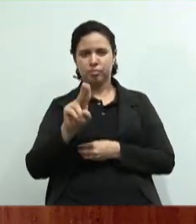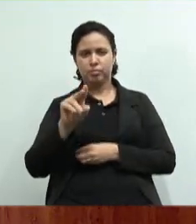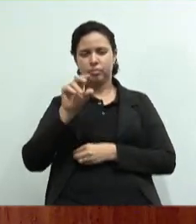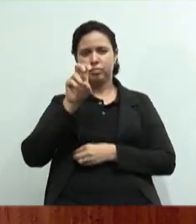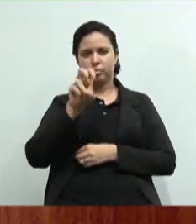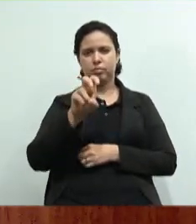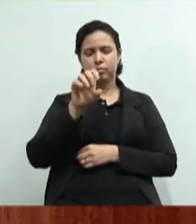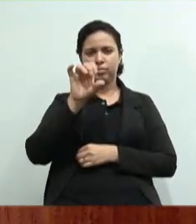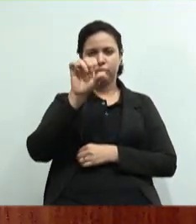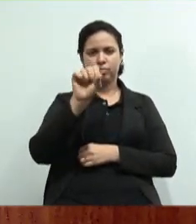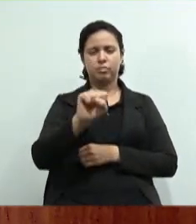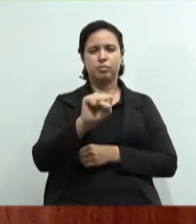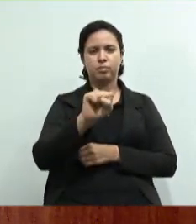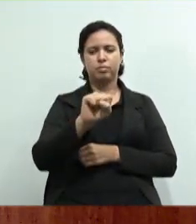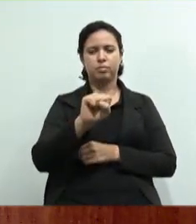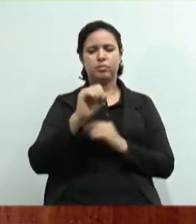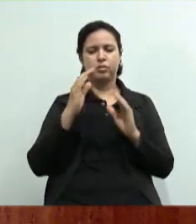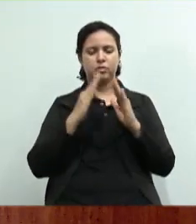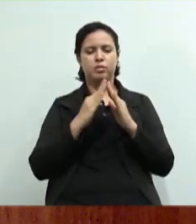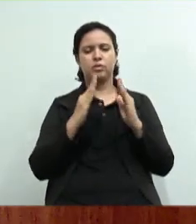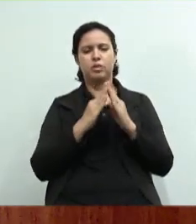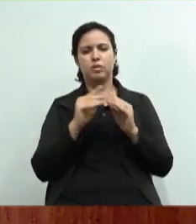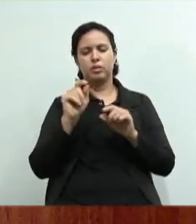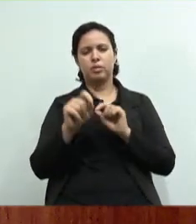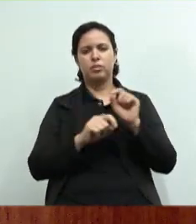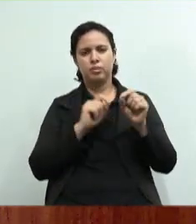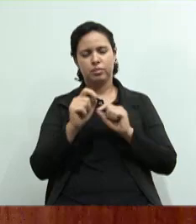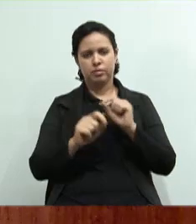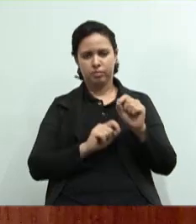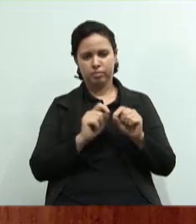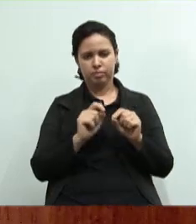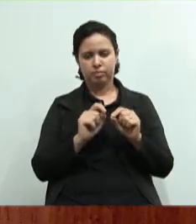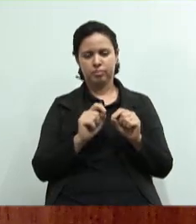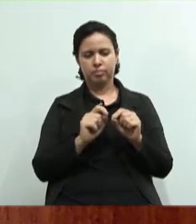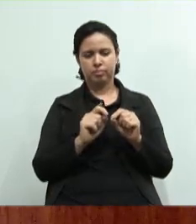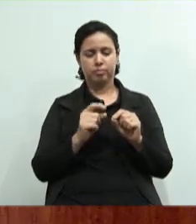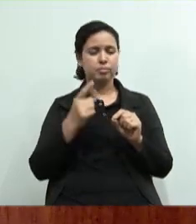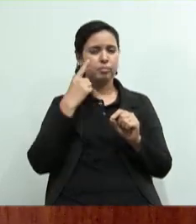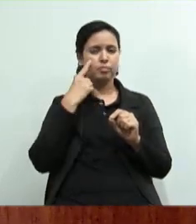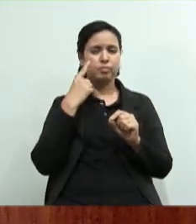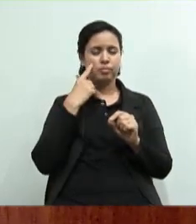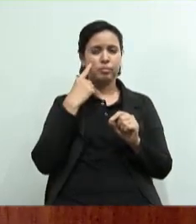na vida pessoal deles, em casa. O que seria isso, né? Uhum. Para ver se alguém